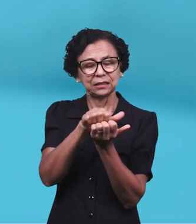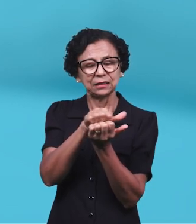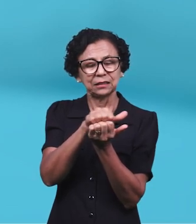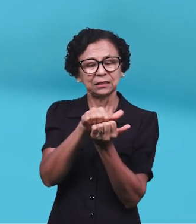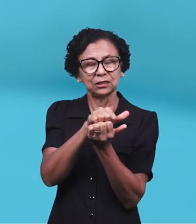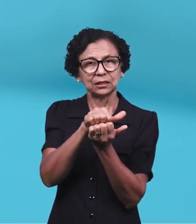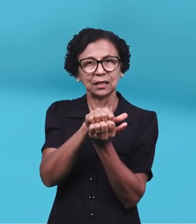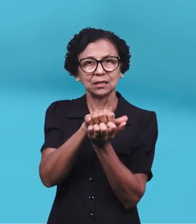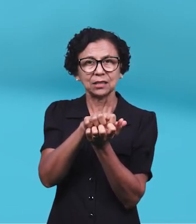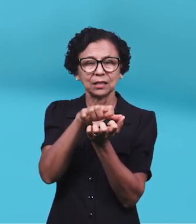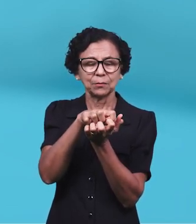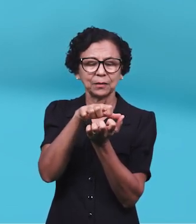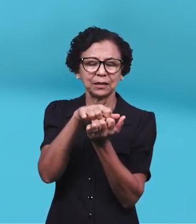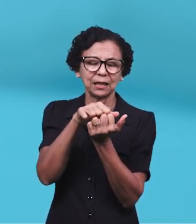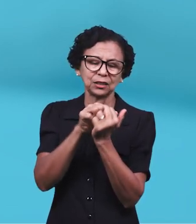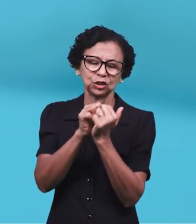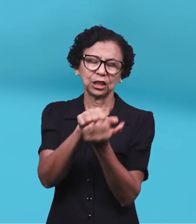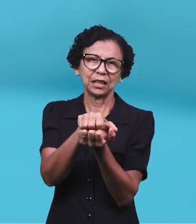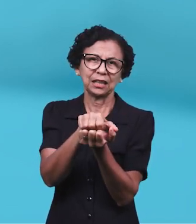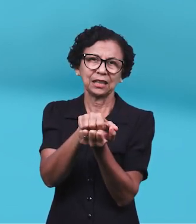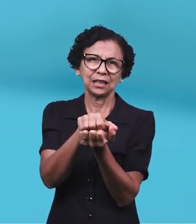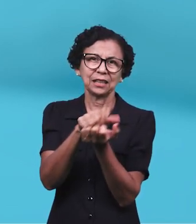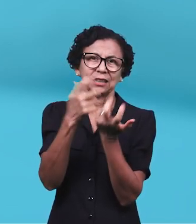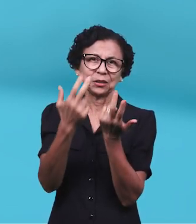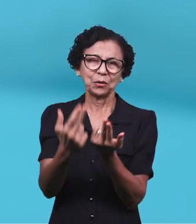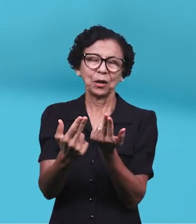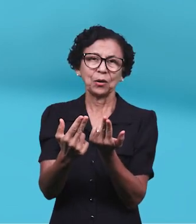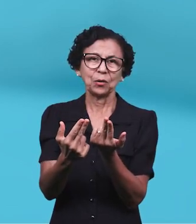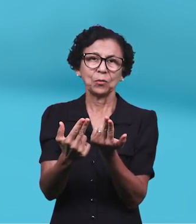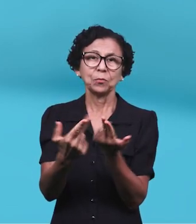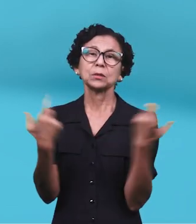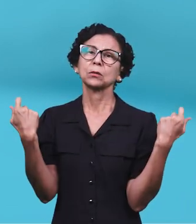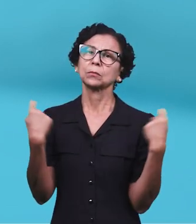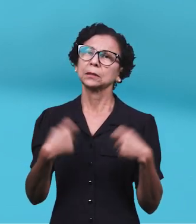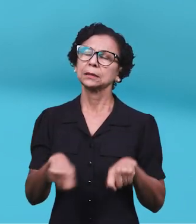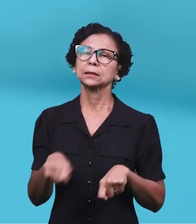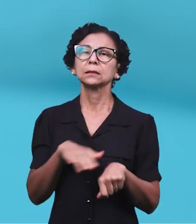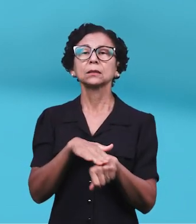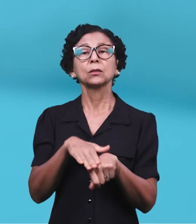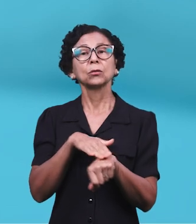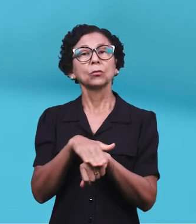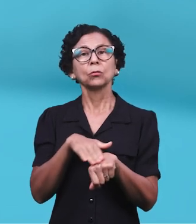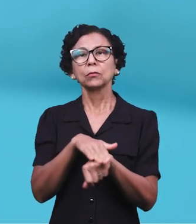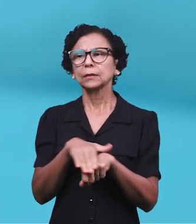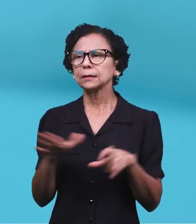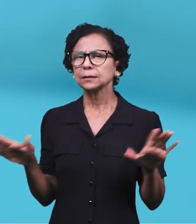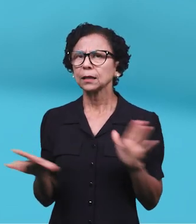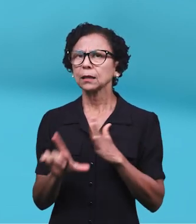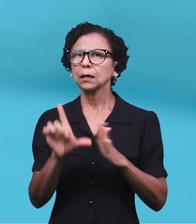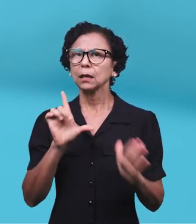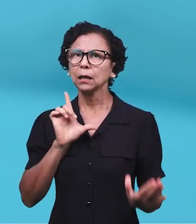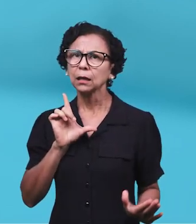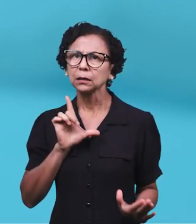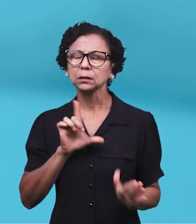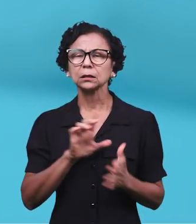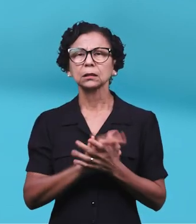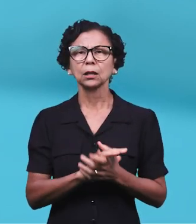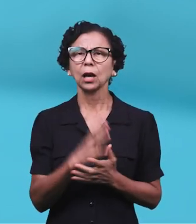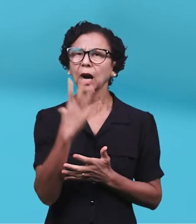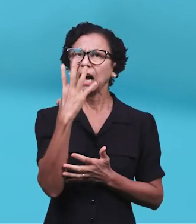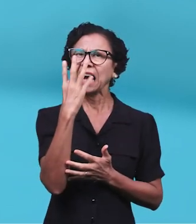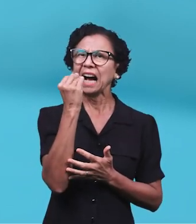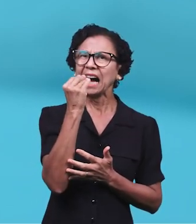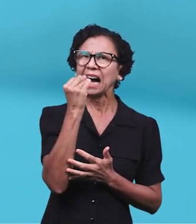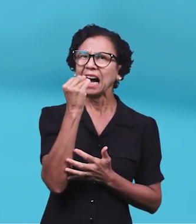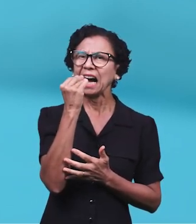precise de um desgaste maior. Mas isso tudo, doutor, é conversado com o paciente. Sim. A gente faz isso tudo no planejamento. Então,